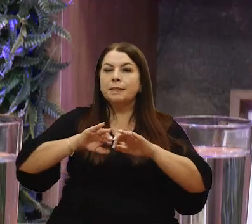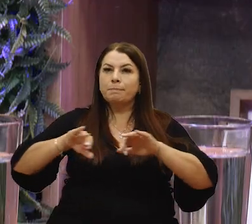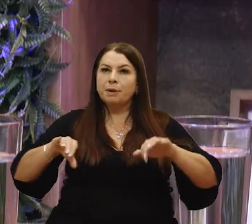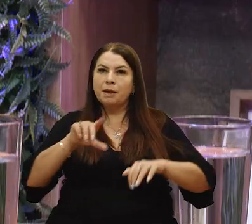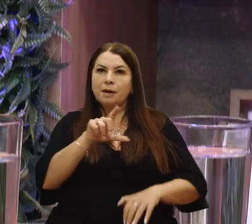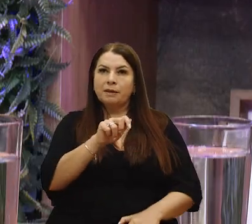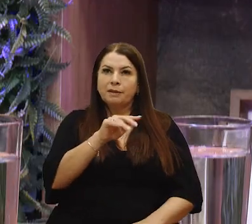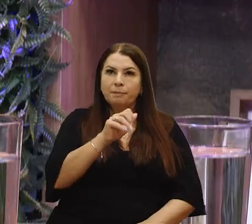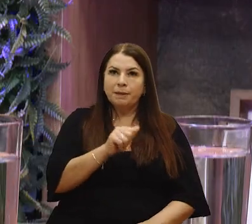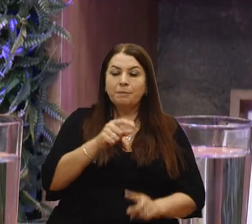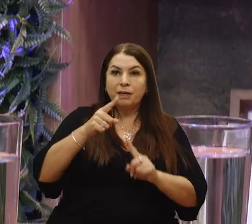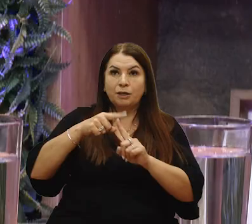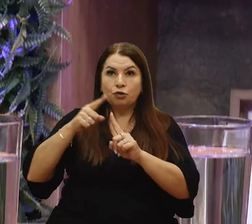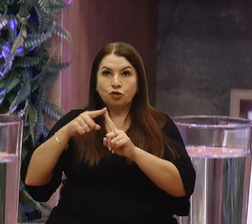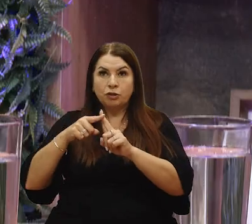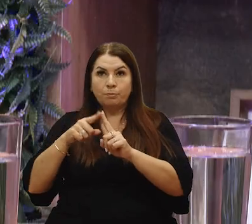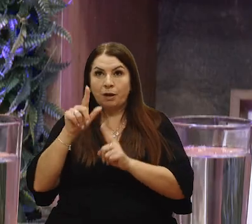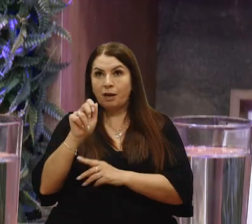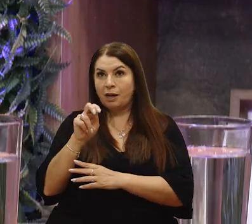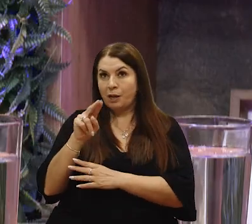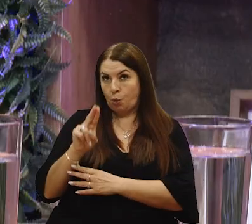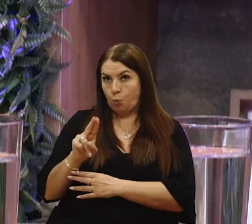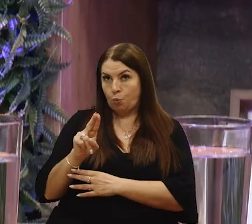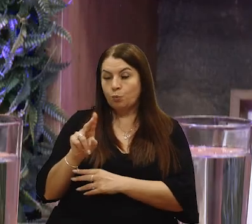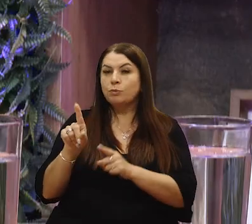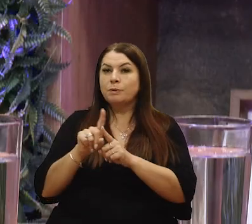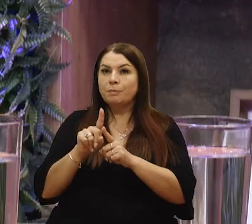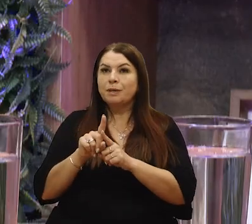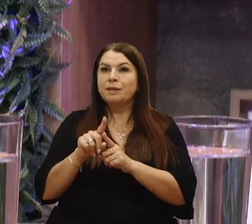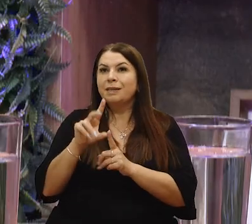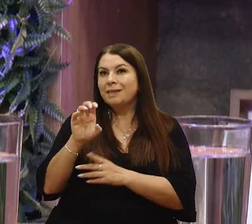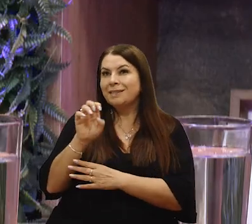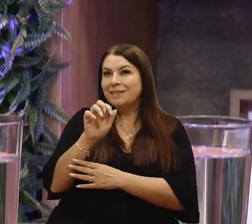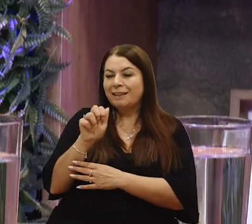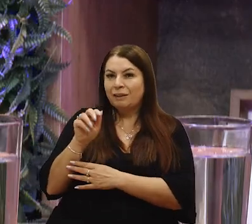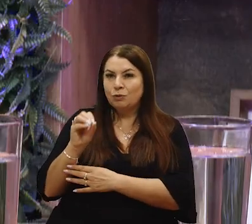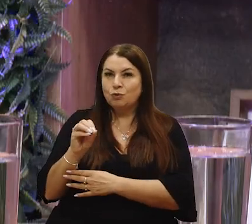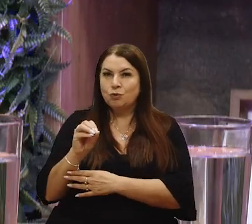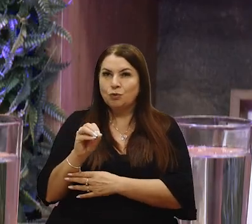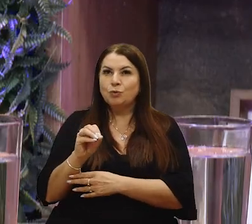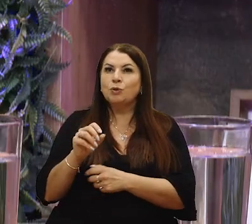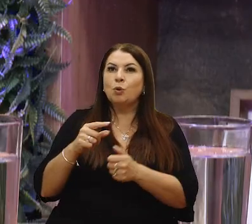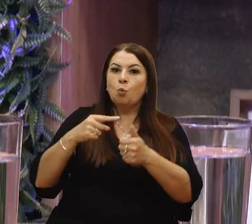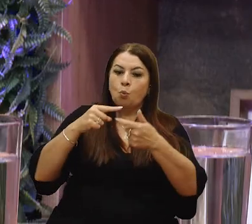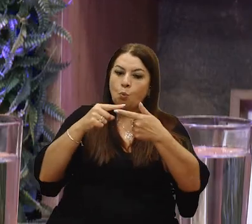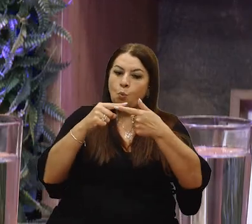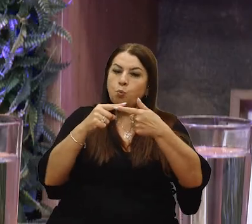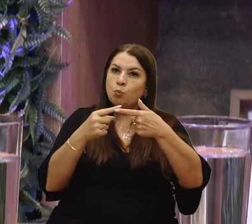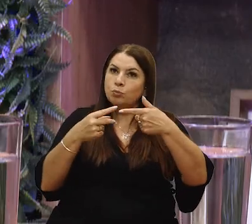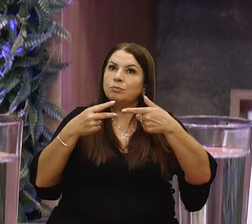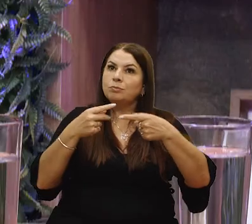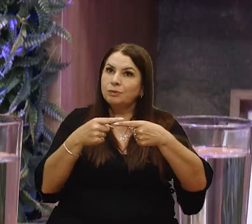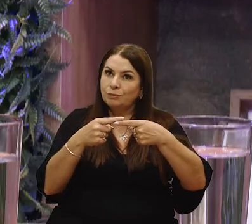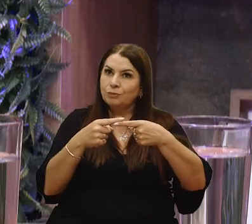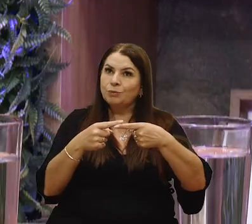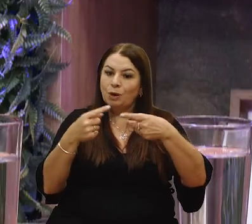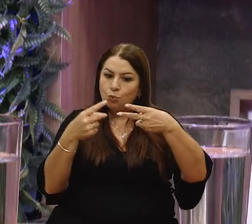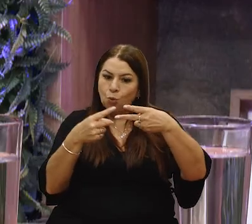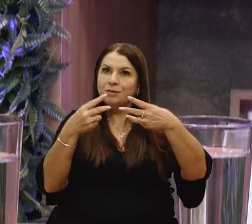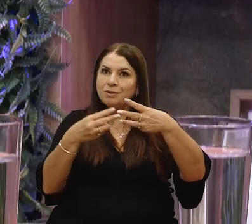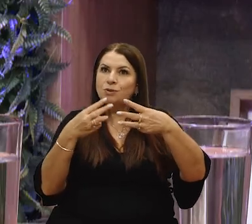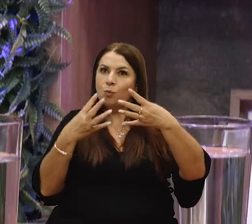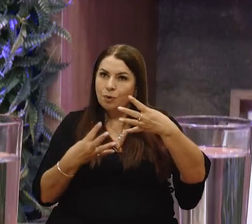É importante falar que essa gordura normalmente ela é simétrica, Então, ambos os lados da perna ou dos braços, ela vai ter a